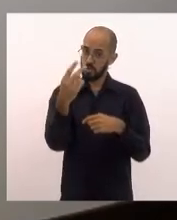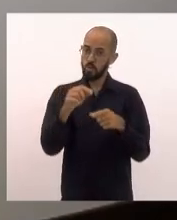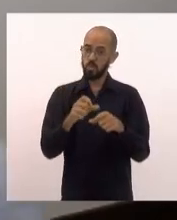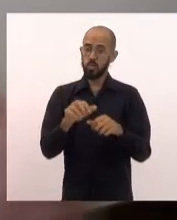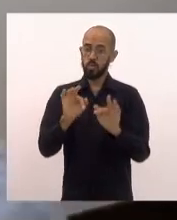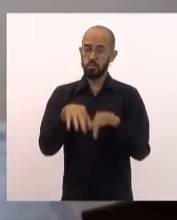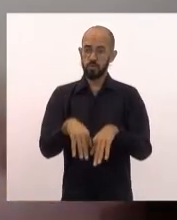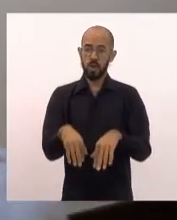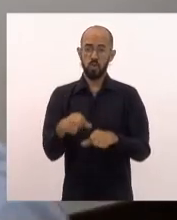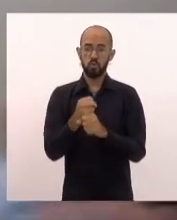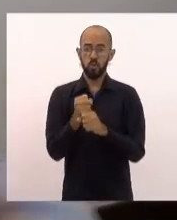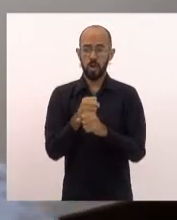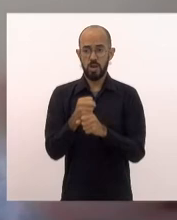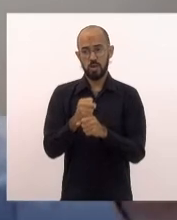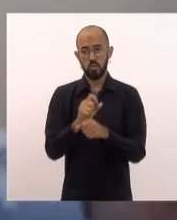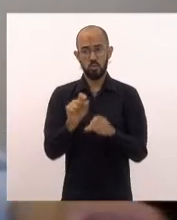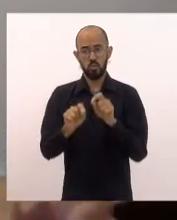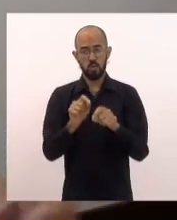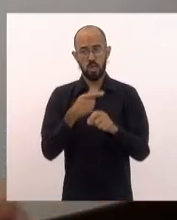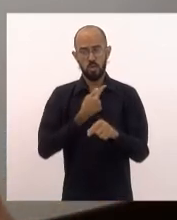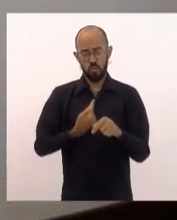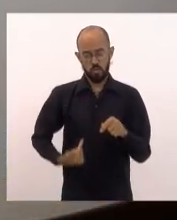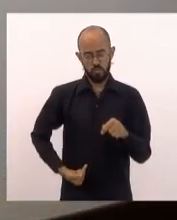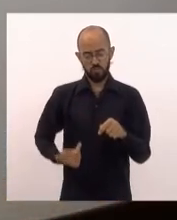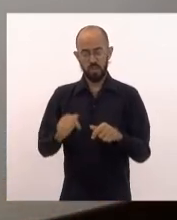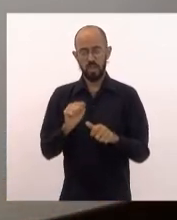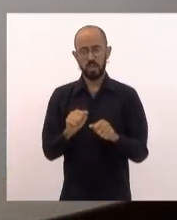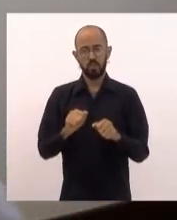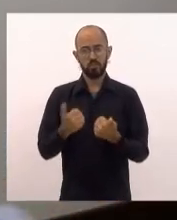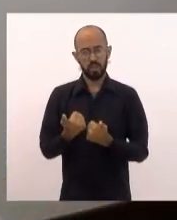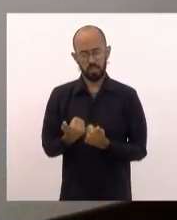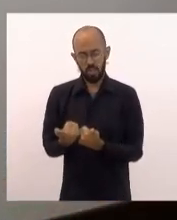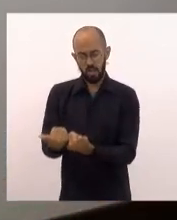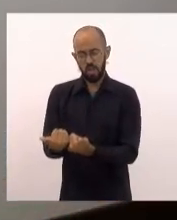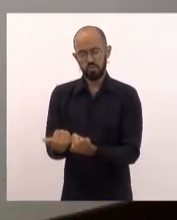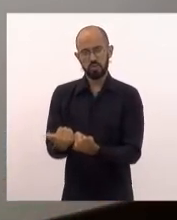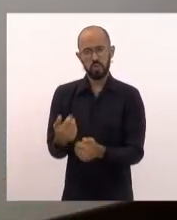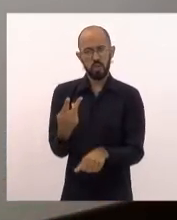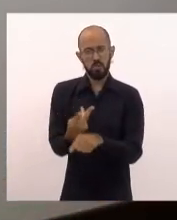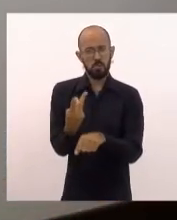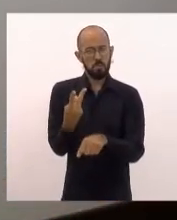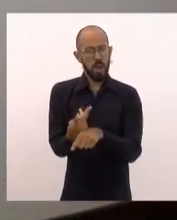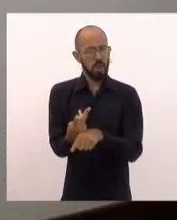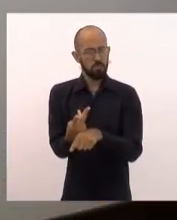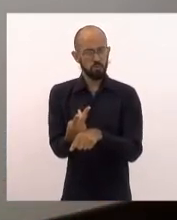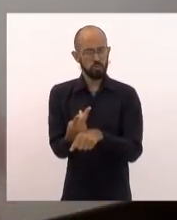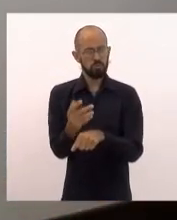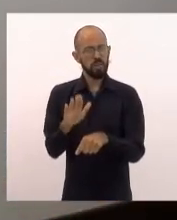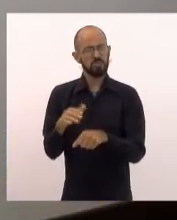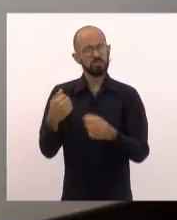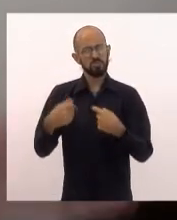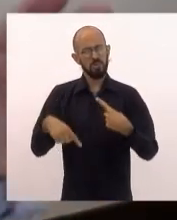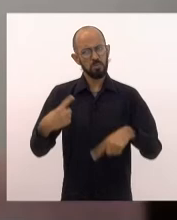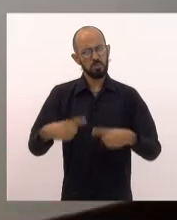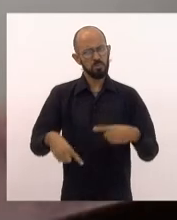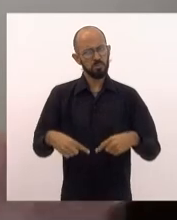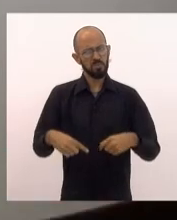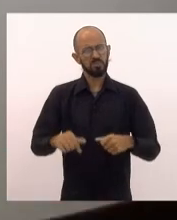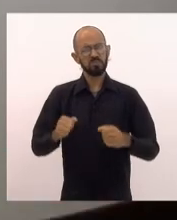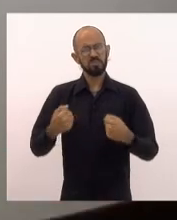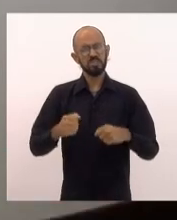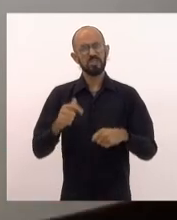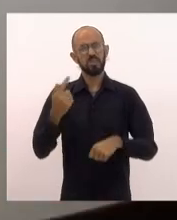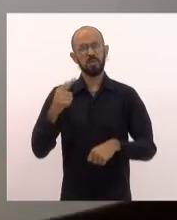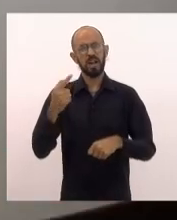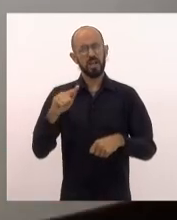ano o governo fica, né, na reta final, né, dando auxílio, dando bônus. Né? Tem que ter uma política, em primeiro lugar, de